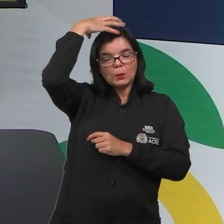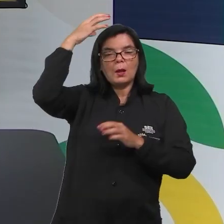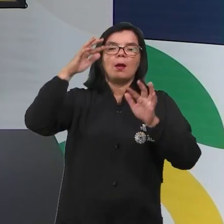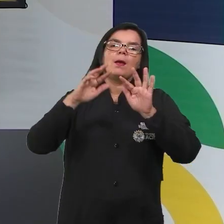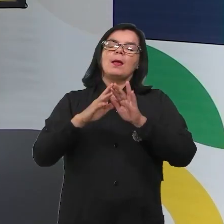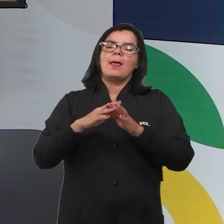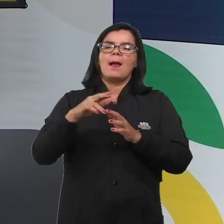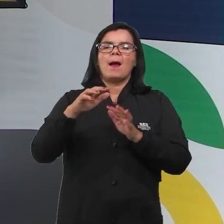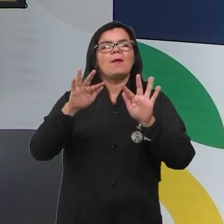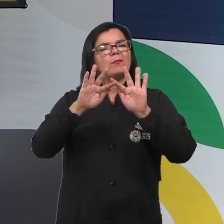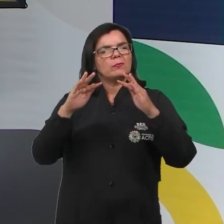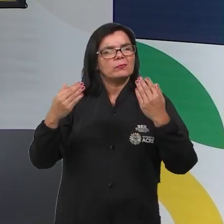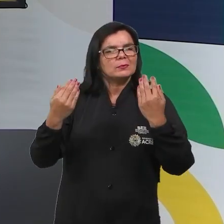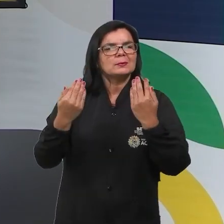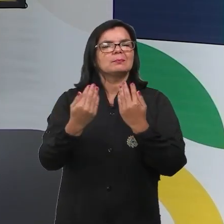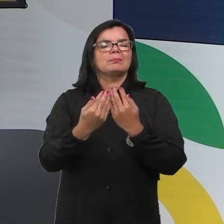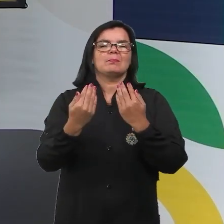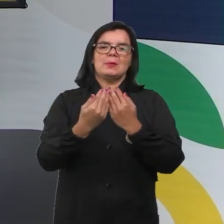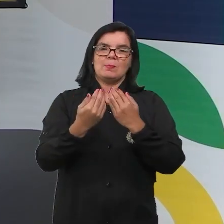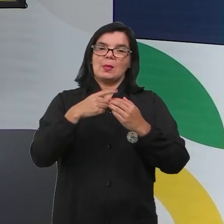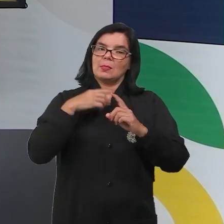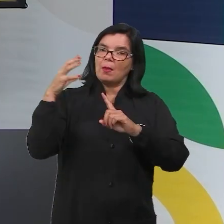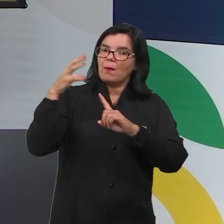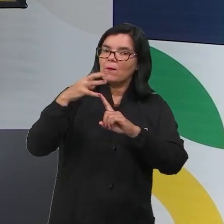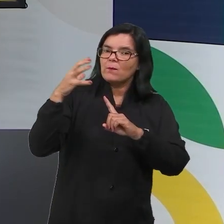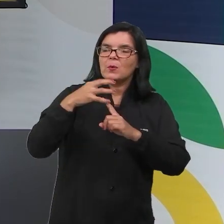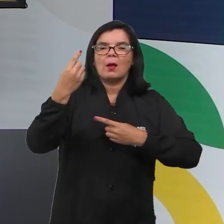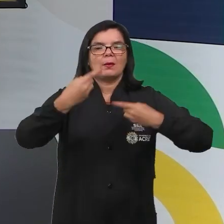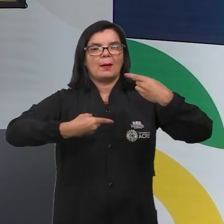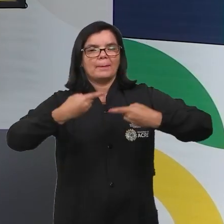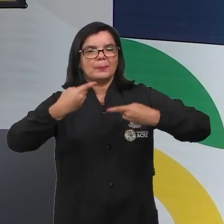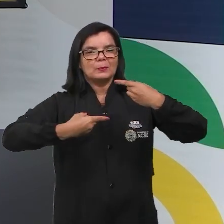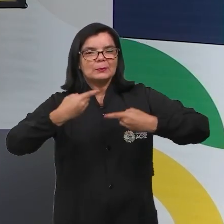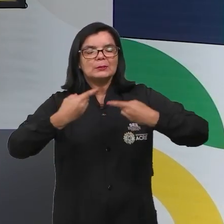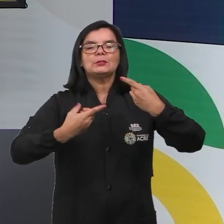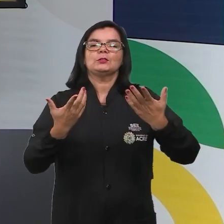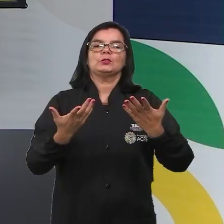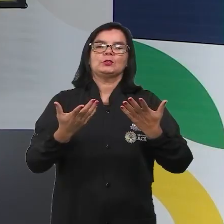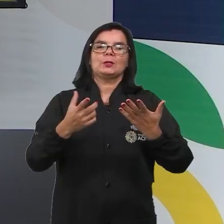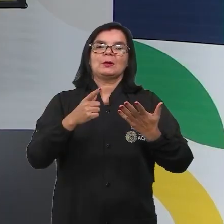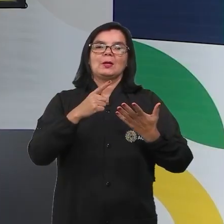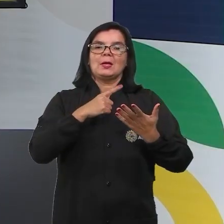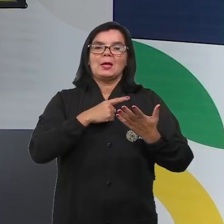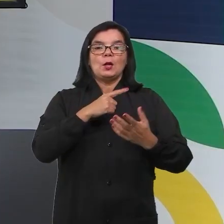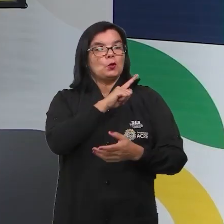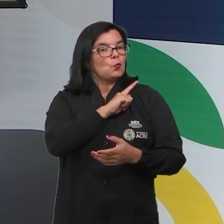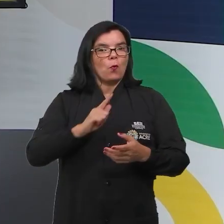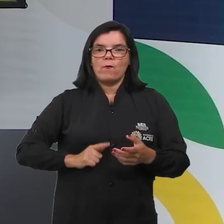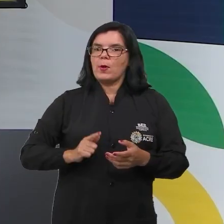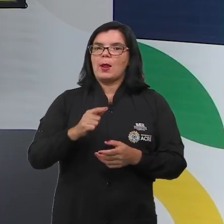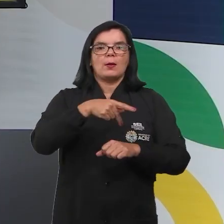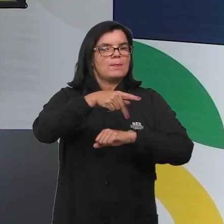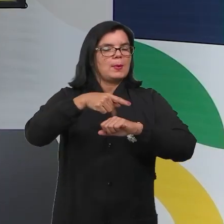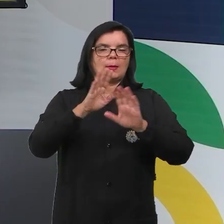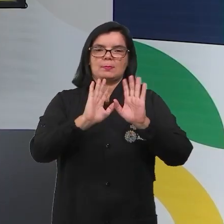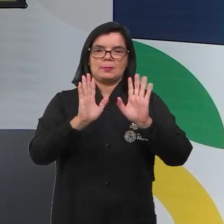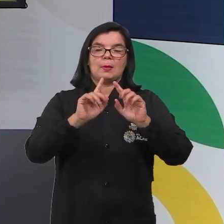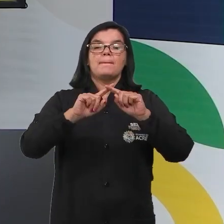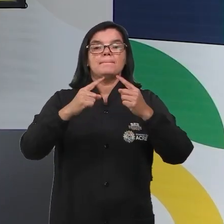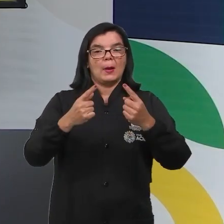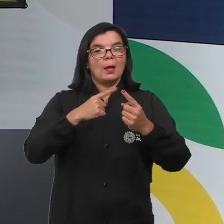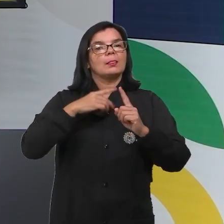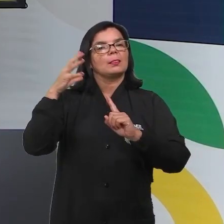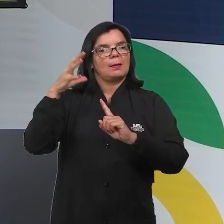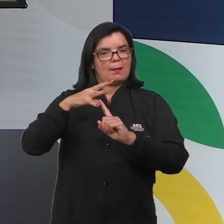família real, né? A família que ela tem uma influência na política, ela não governa mais o país, tá? Mas